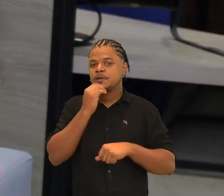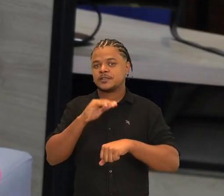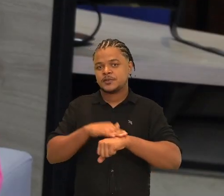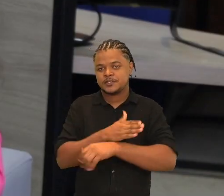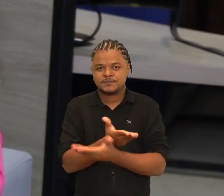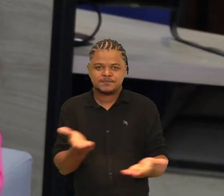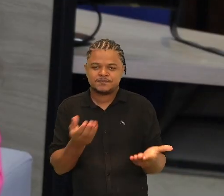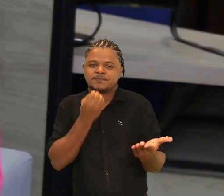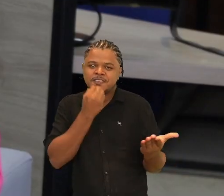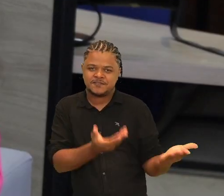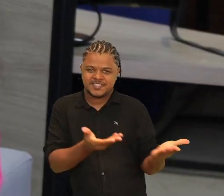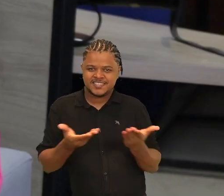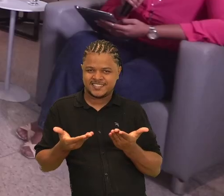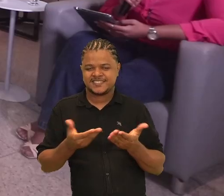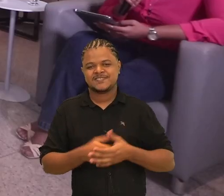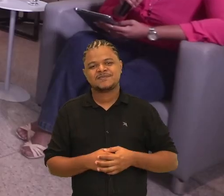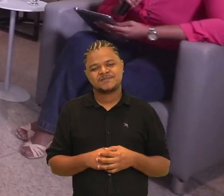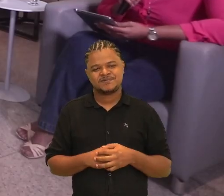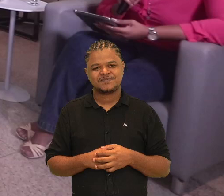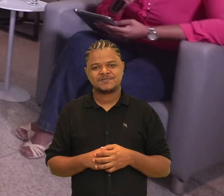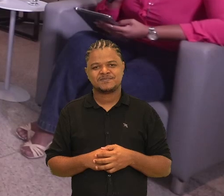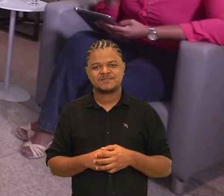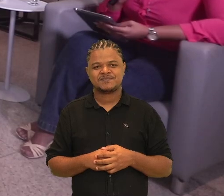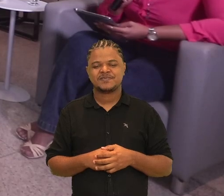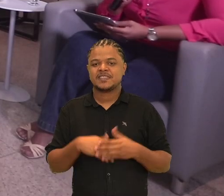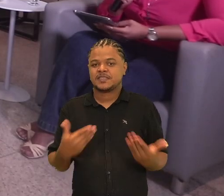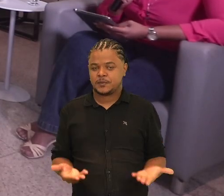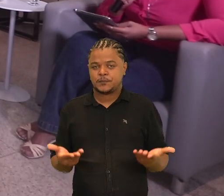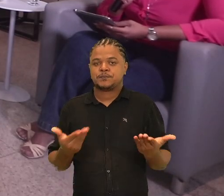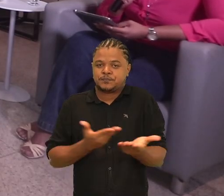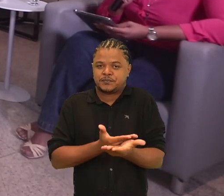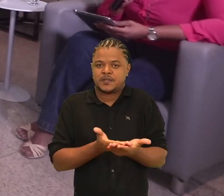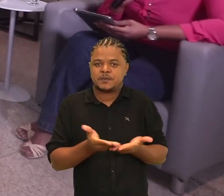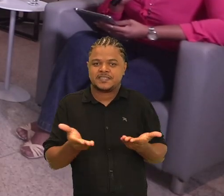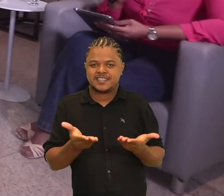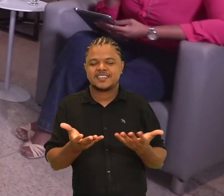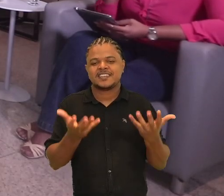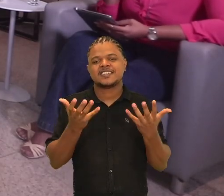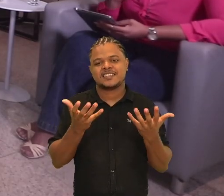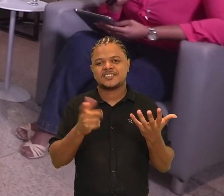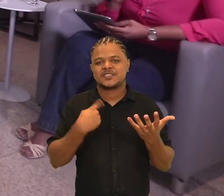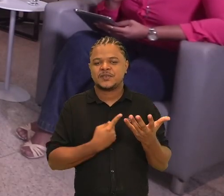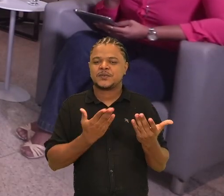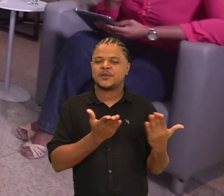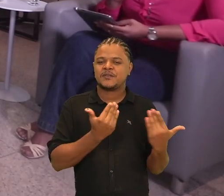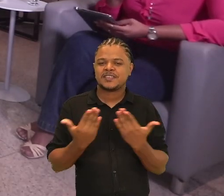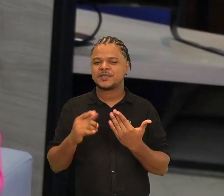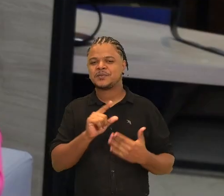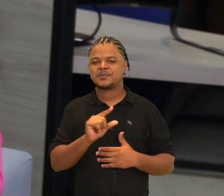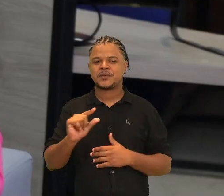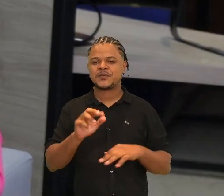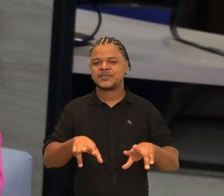bem-vindas. Boa noite. Boa noite. Então, gente, para começar, eu queria que a gente conversasse um pouco